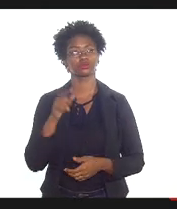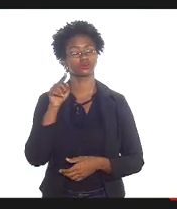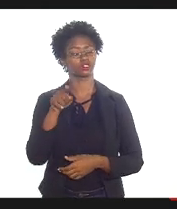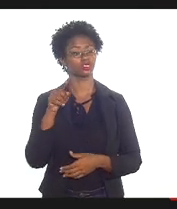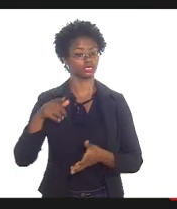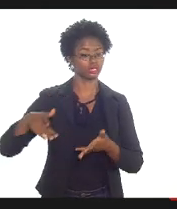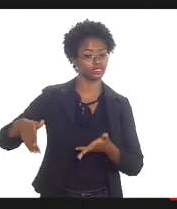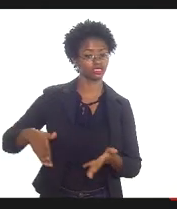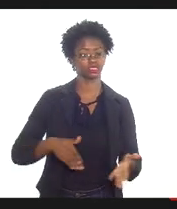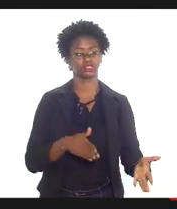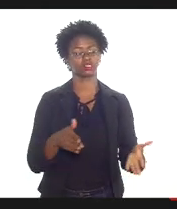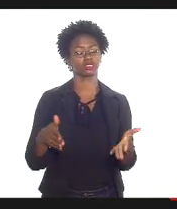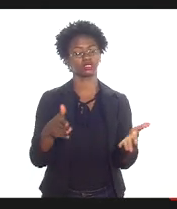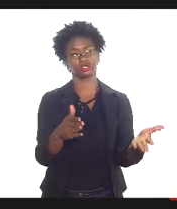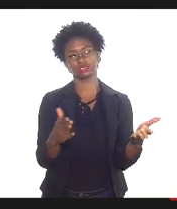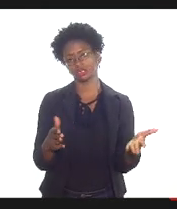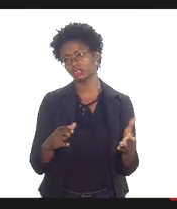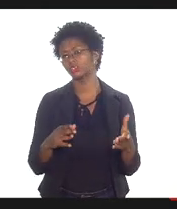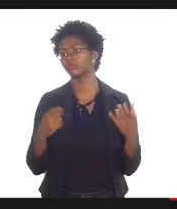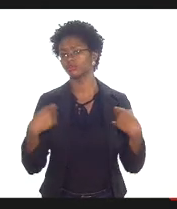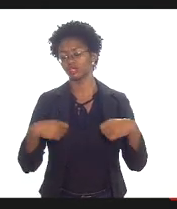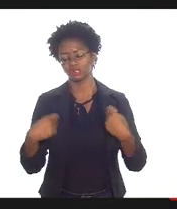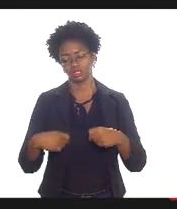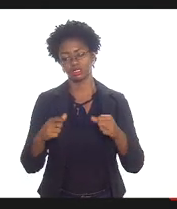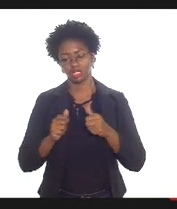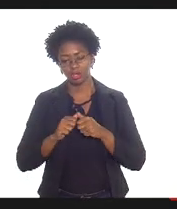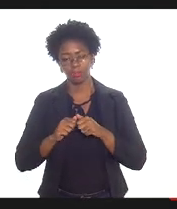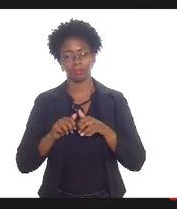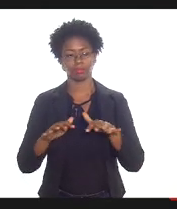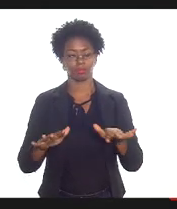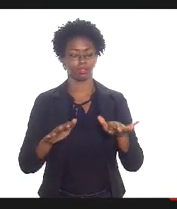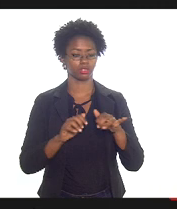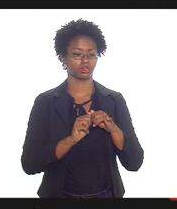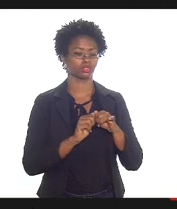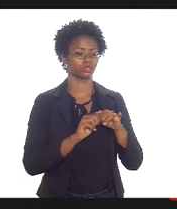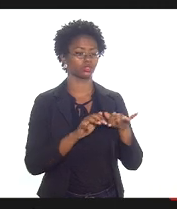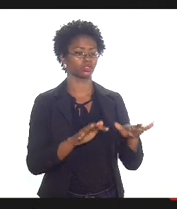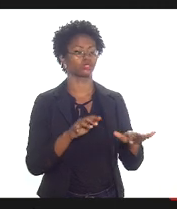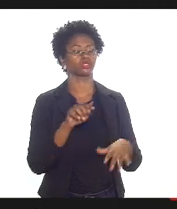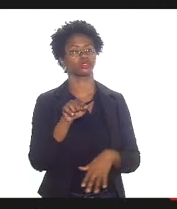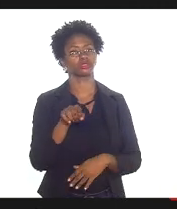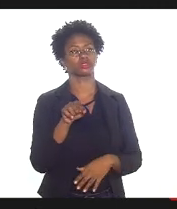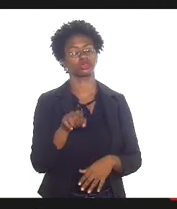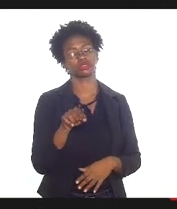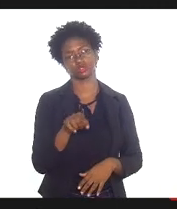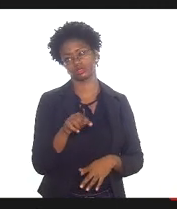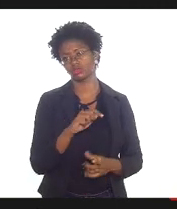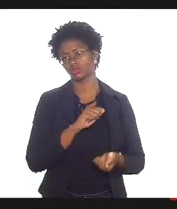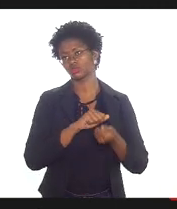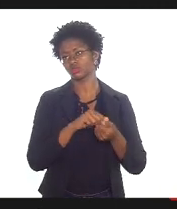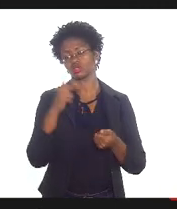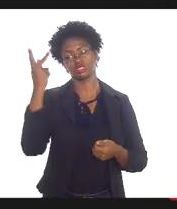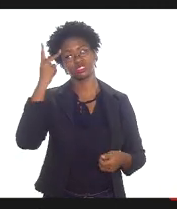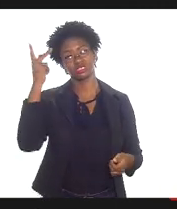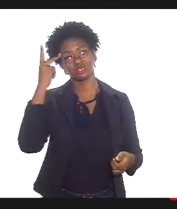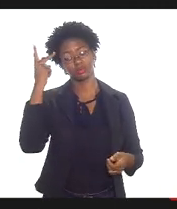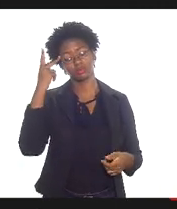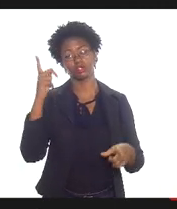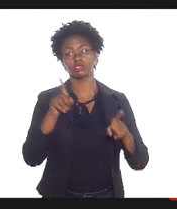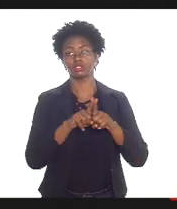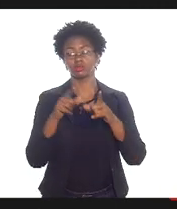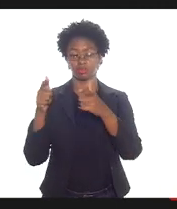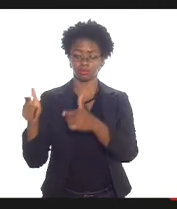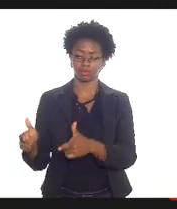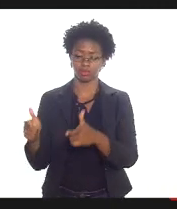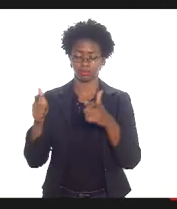trajeto tem que ser compartilhado com esse campo aqui, que está em São Paulo, e com o campo de